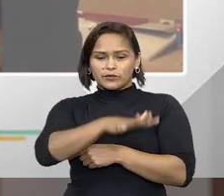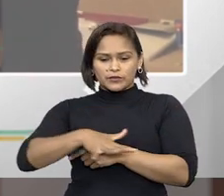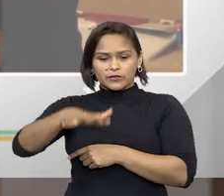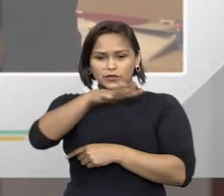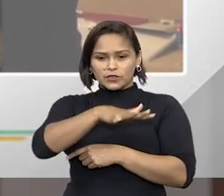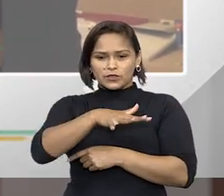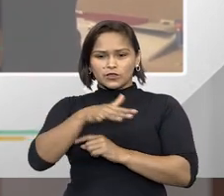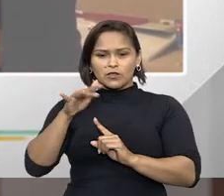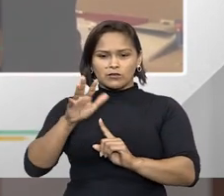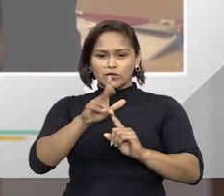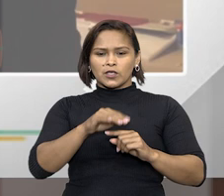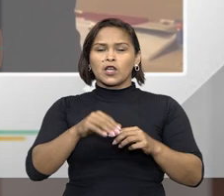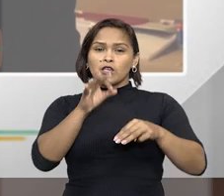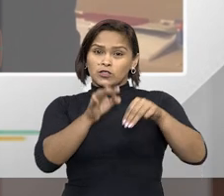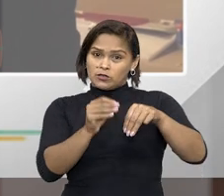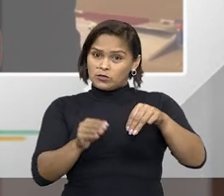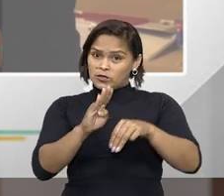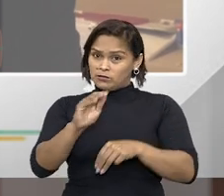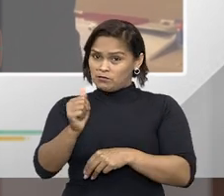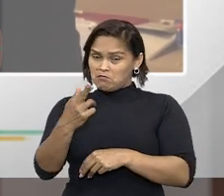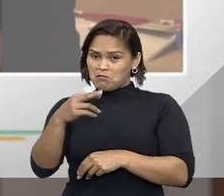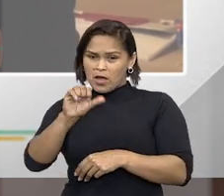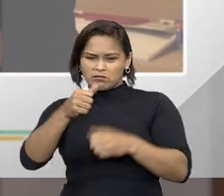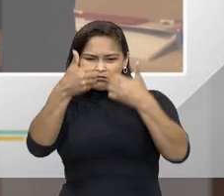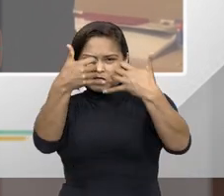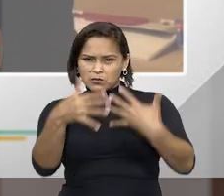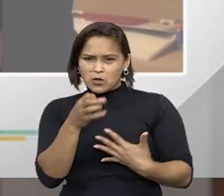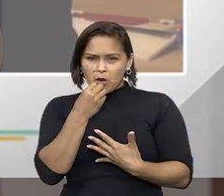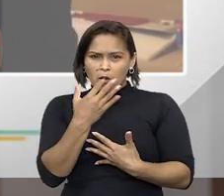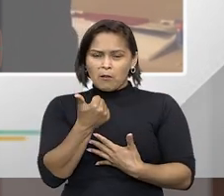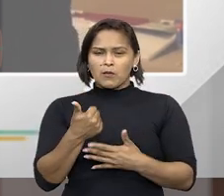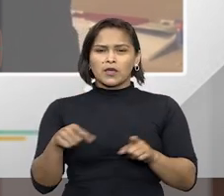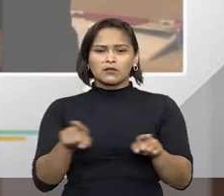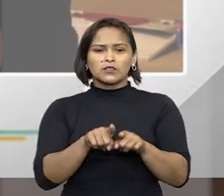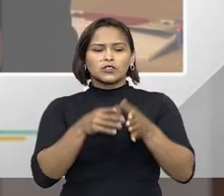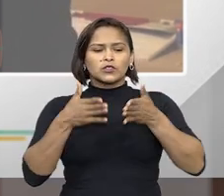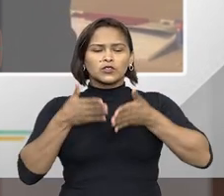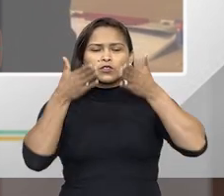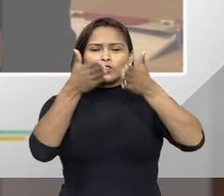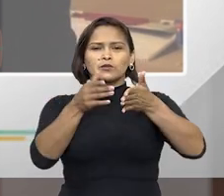que o ministro Barros Monteiro traduziu muito bem, objetivamente,